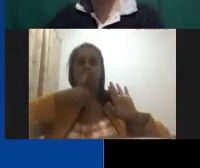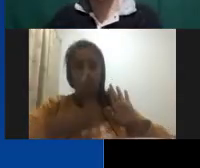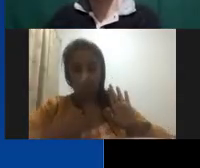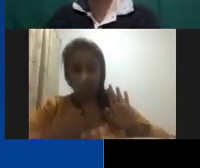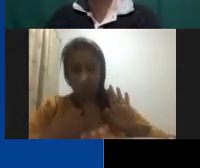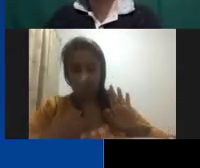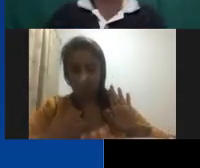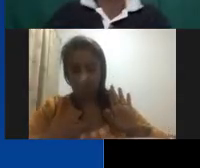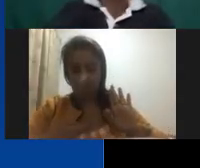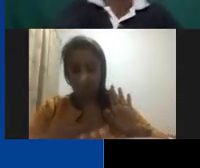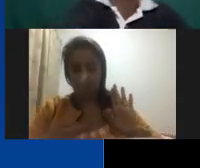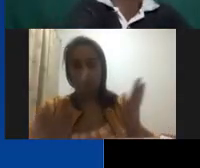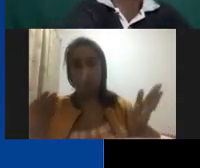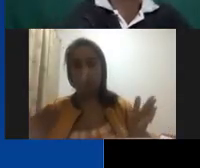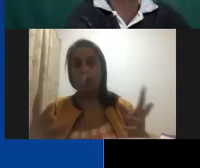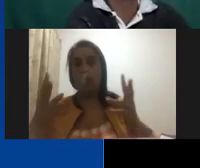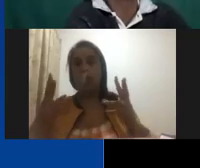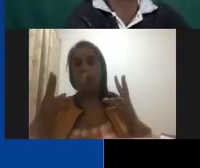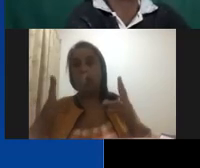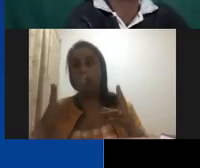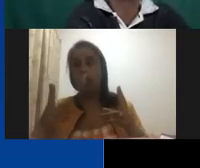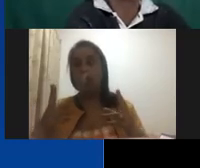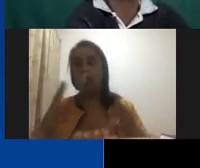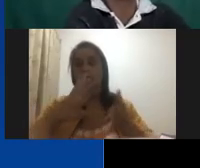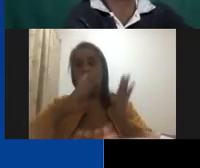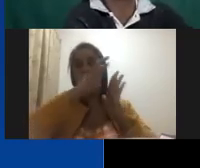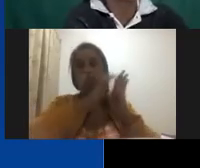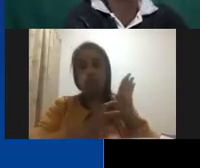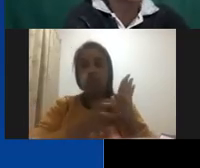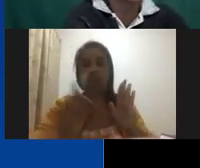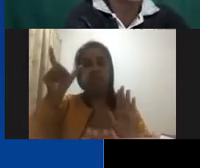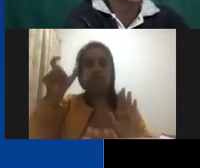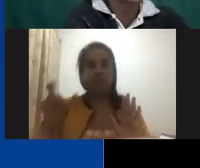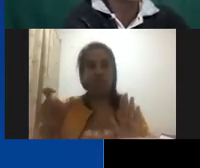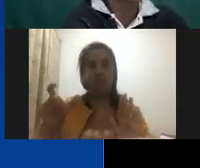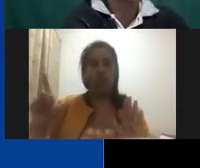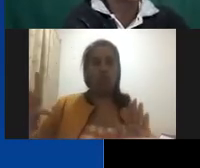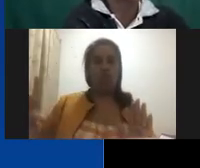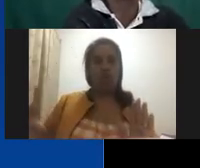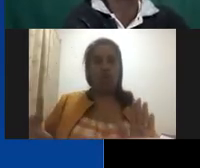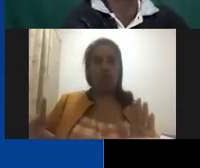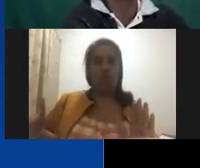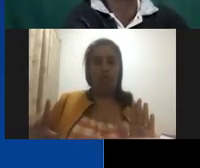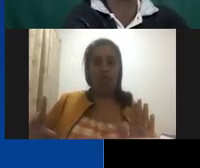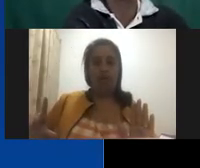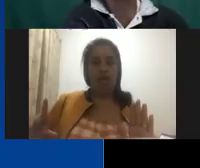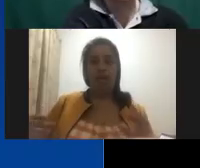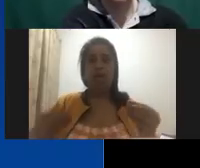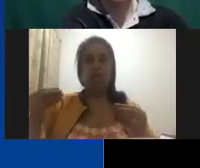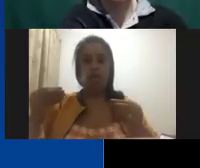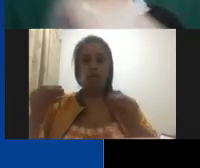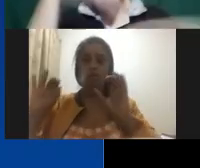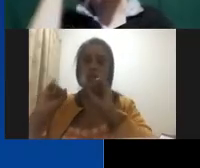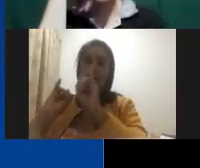lombar tem também aquele efeito de produzir estabilidade da coluna lombar através da inserção sobre as vértebras. Então, a gente